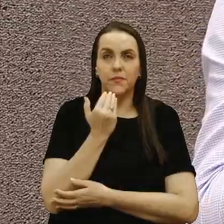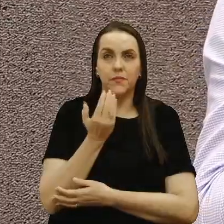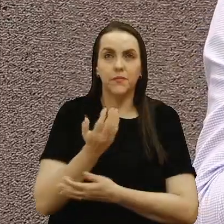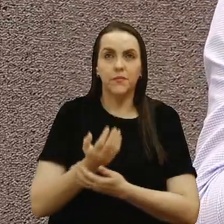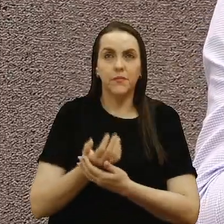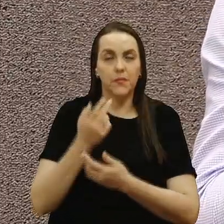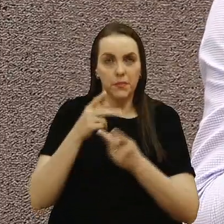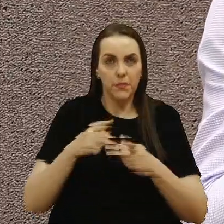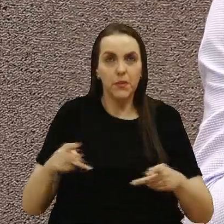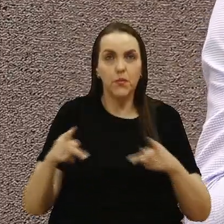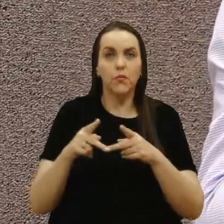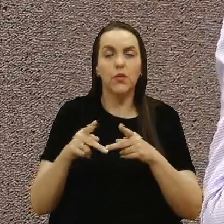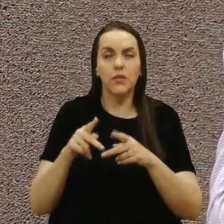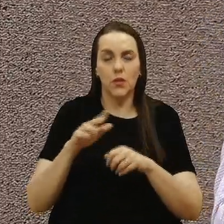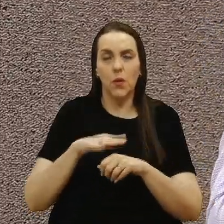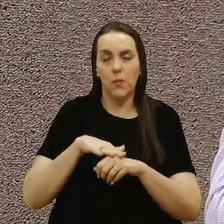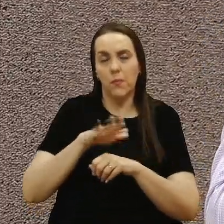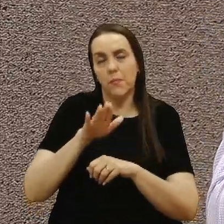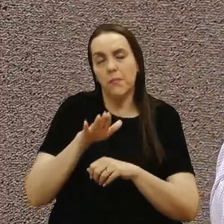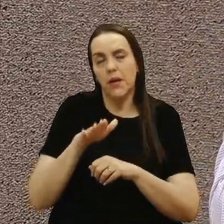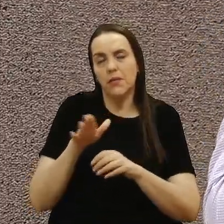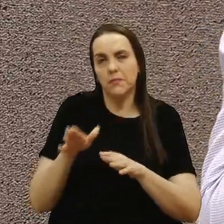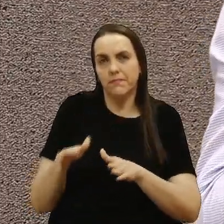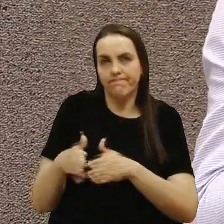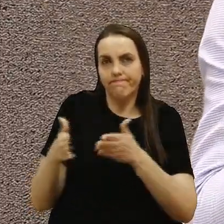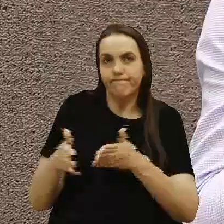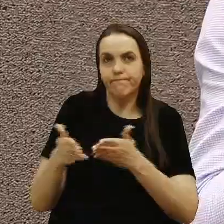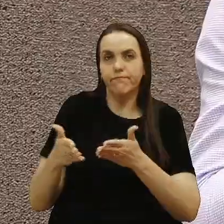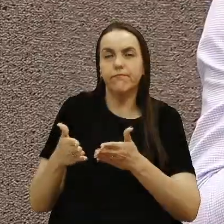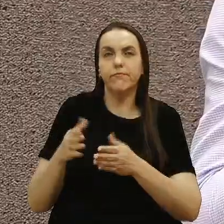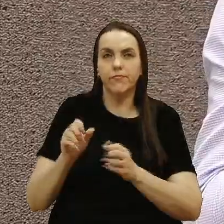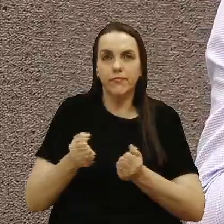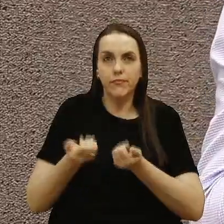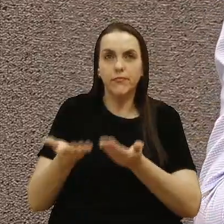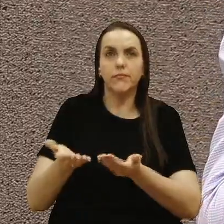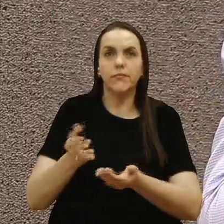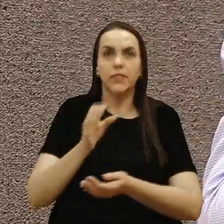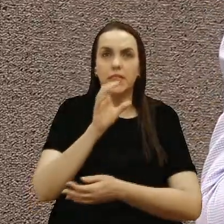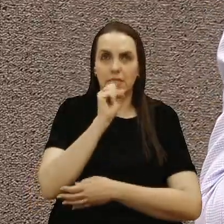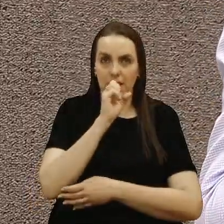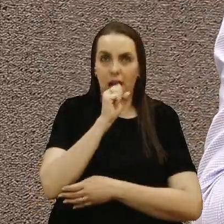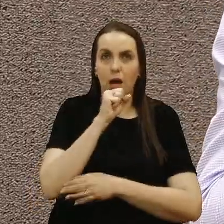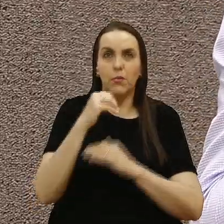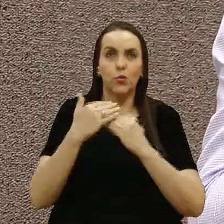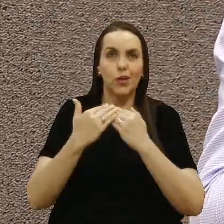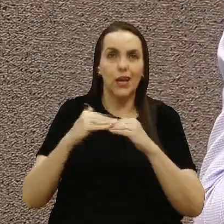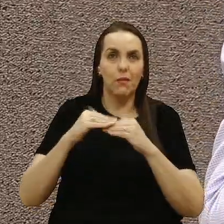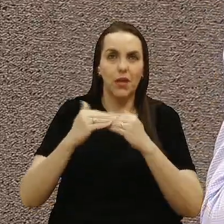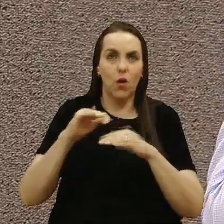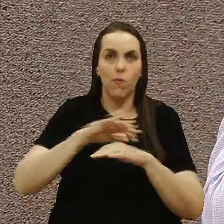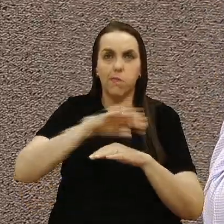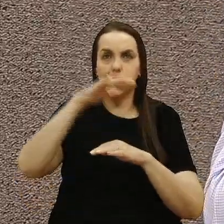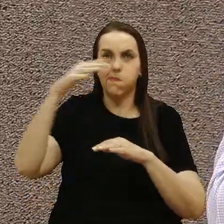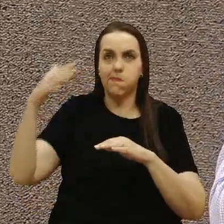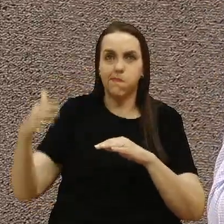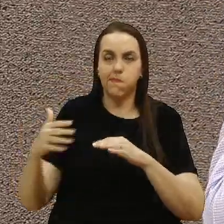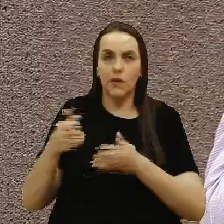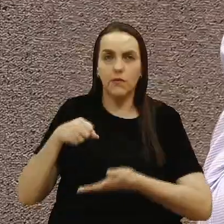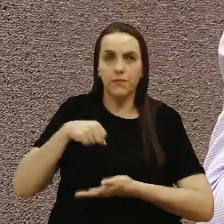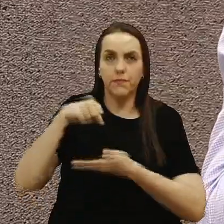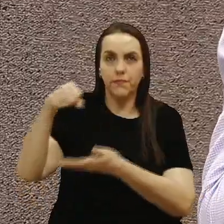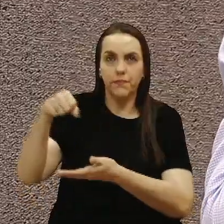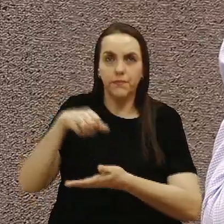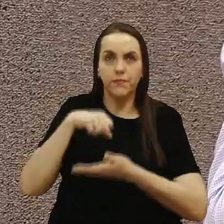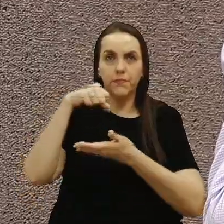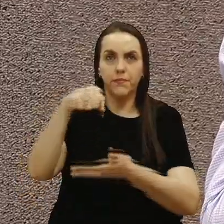para a população mais carente, né? Que eu trazia todos os sábados, vinha o caminhão carregado, entregava 500, 600